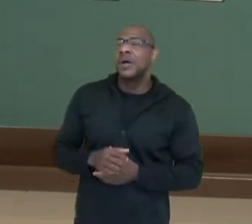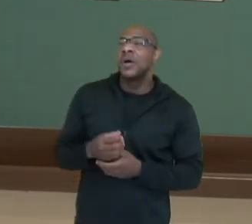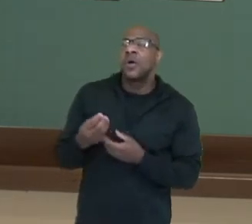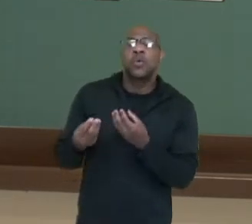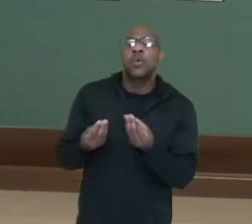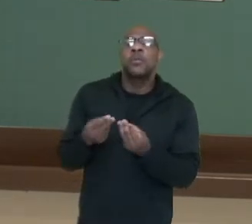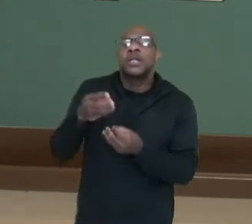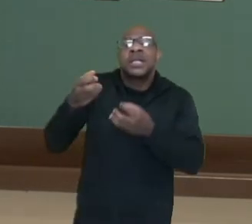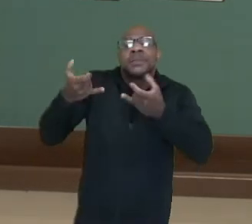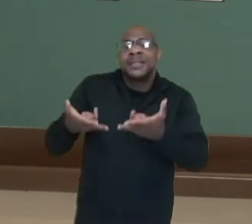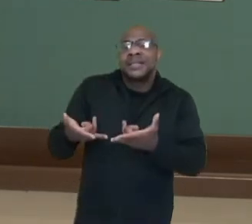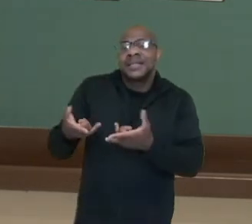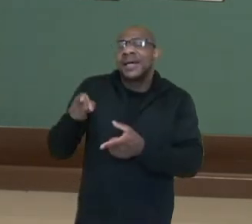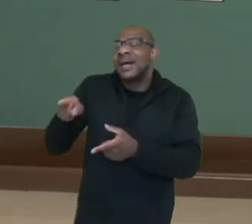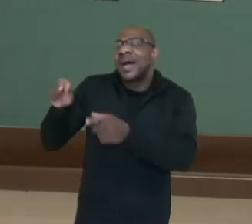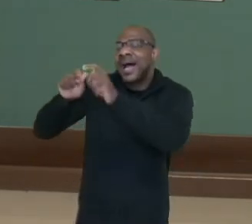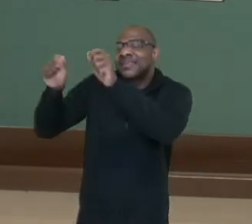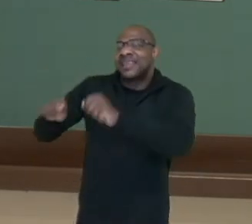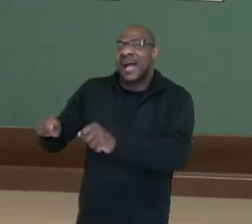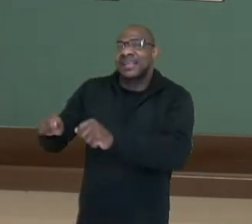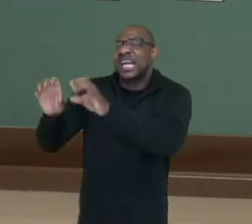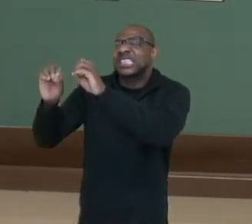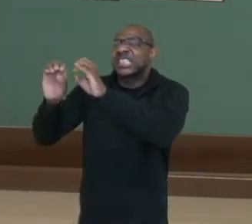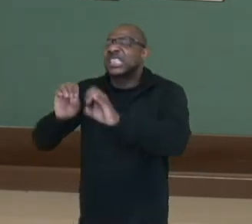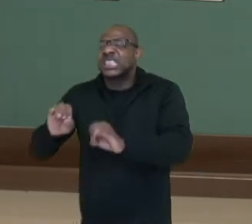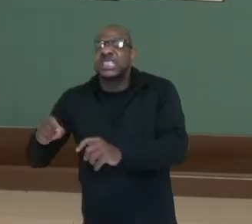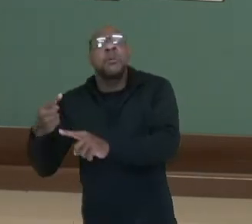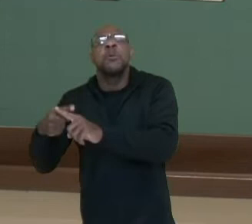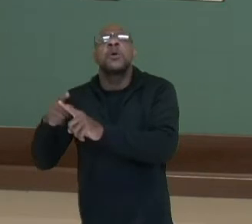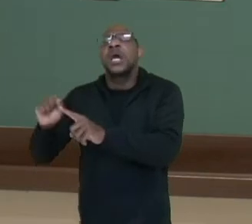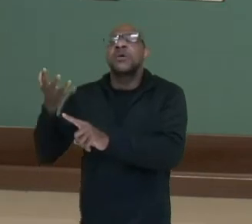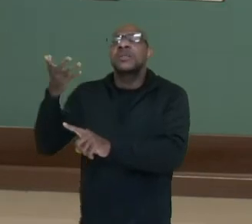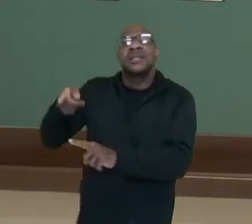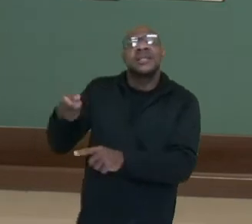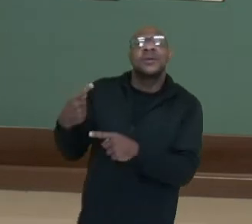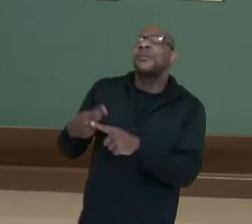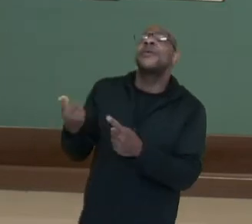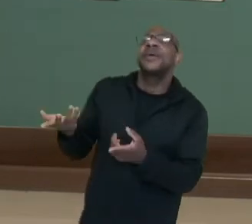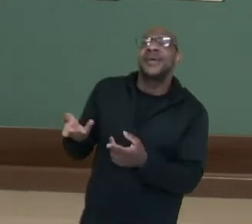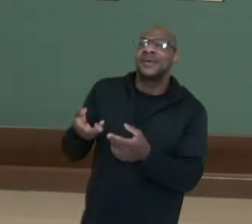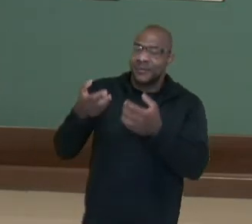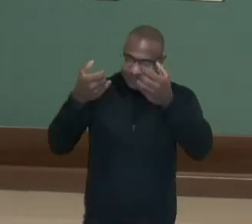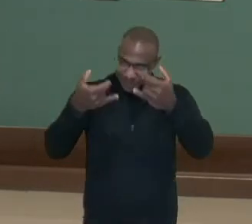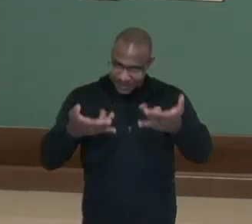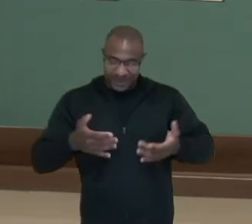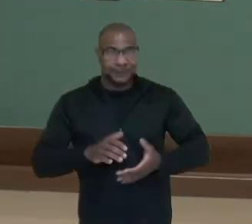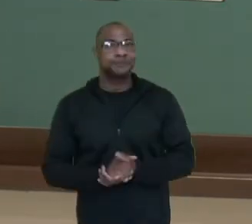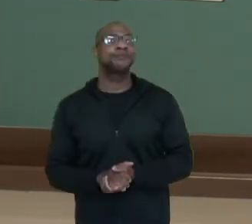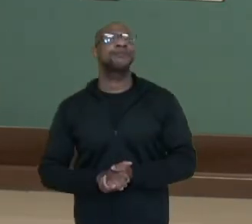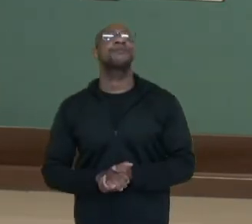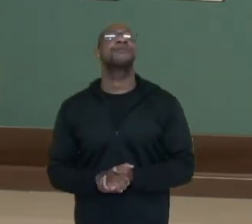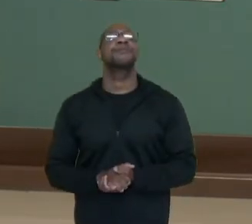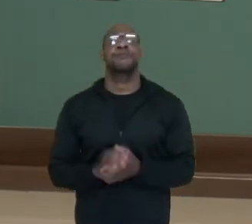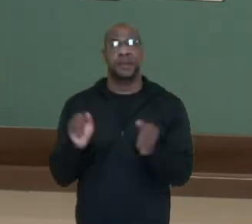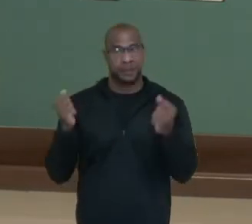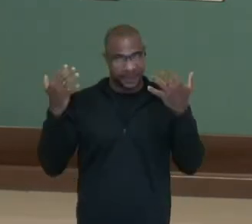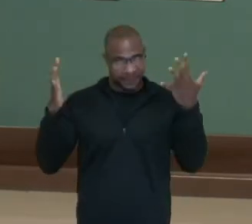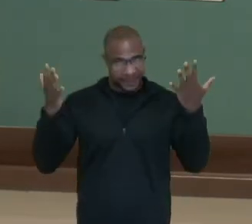ser explicado? A discussão foi boa? Muito bem, parabéns aí pela dedicação de vocês, tá? É isso